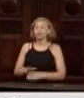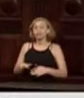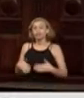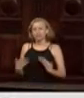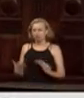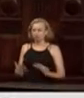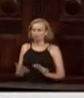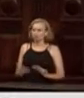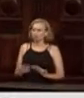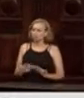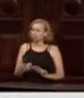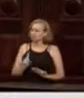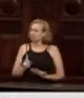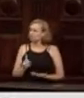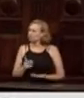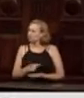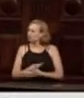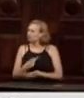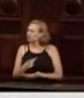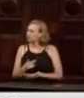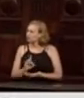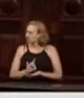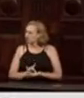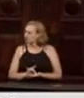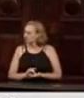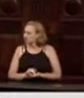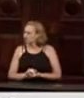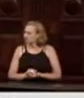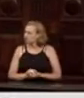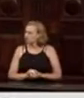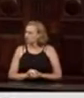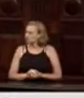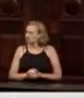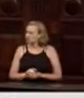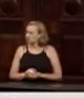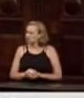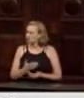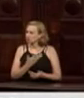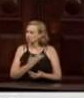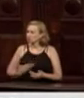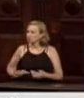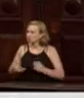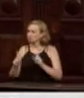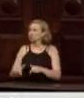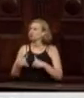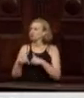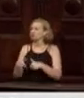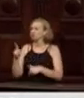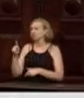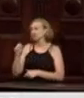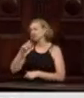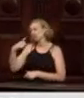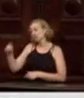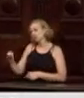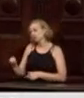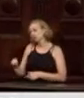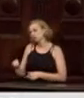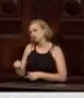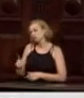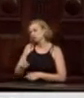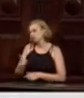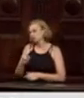verdade que nessa casa e que as ações do governo Pezão não estejam criando